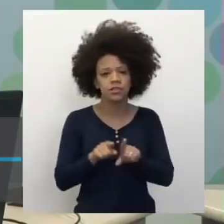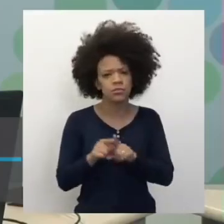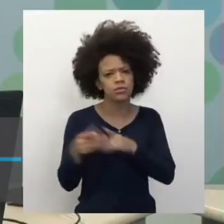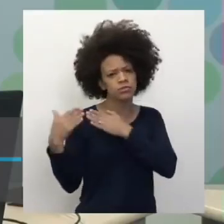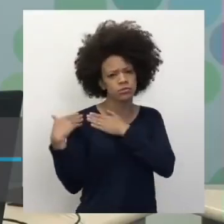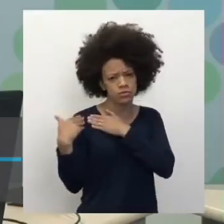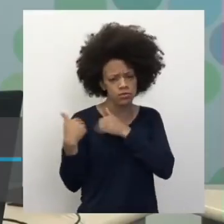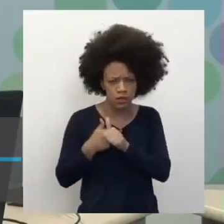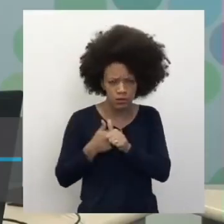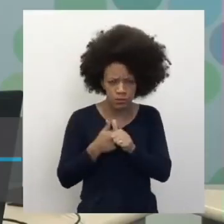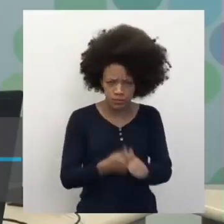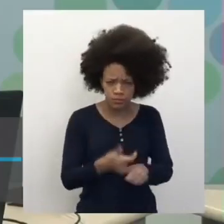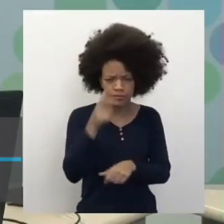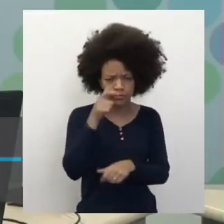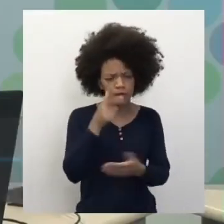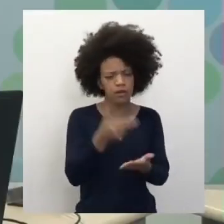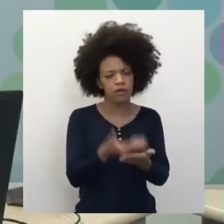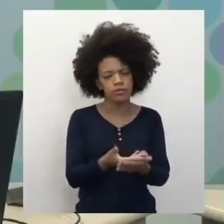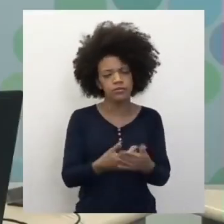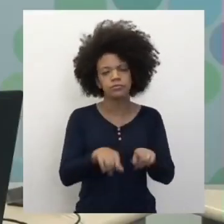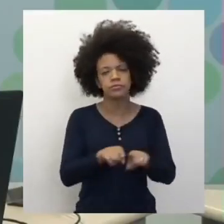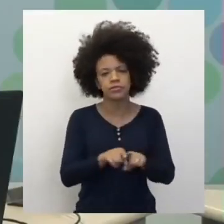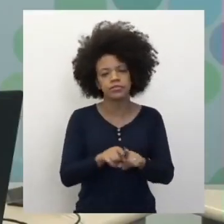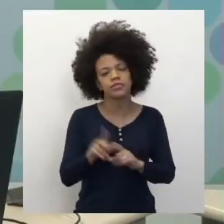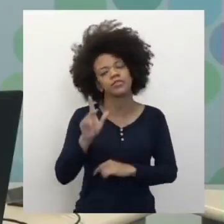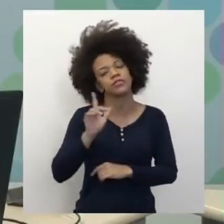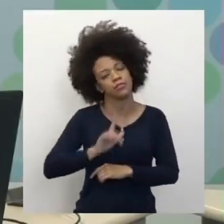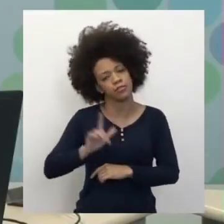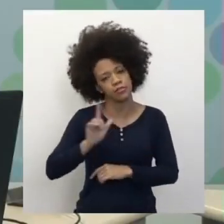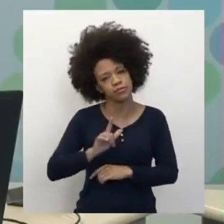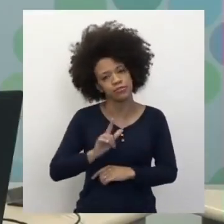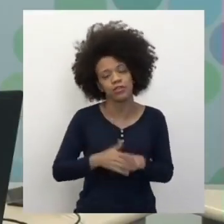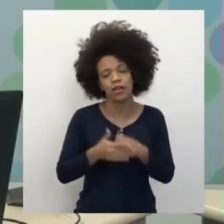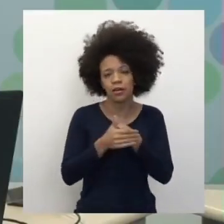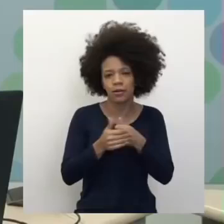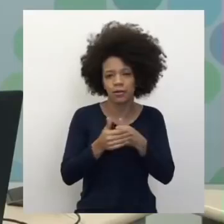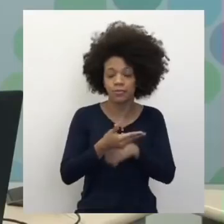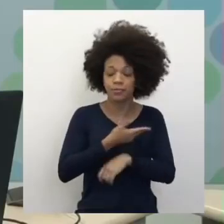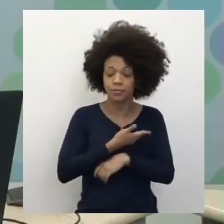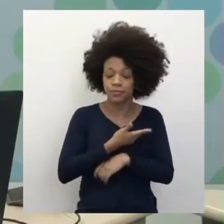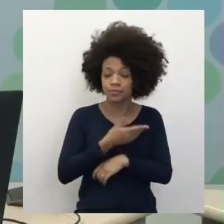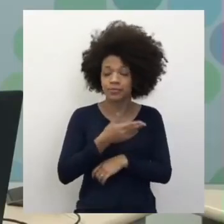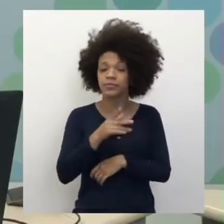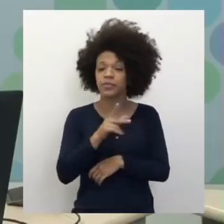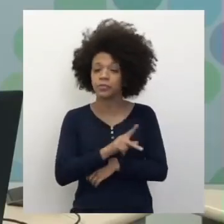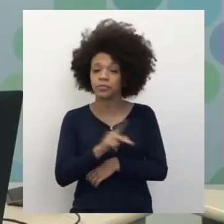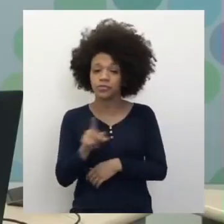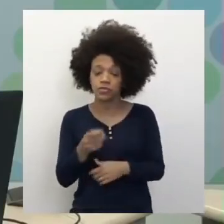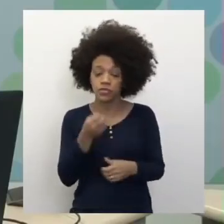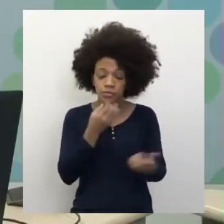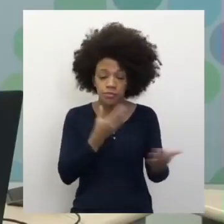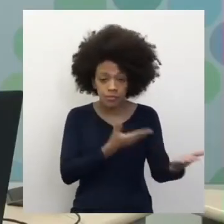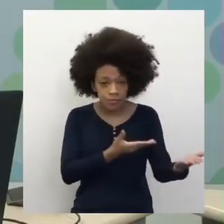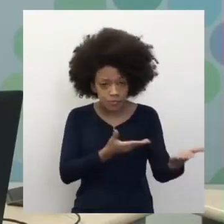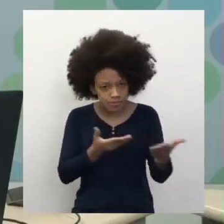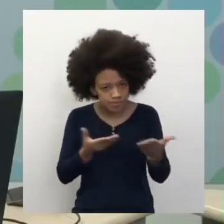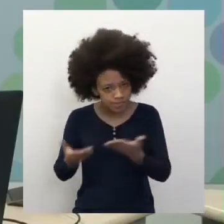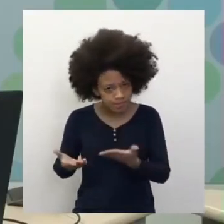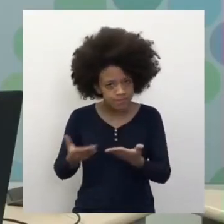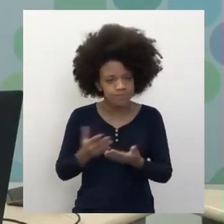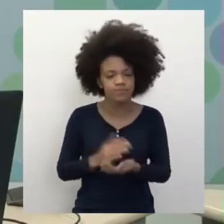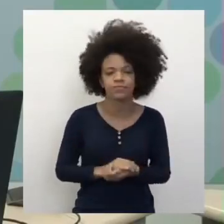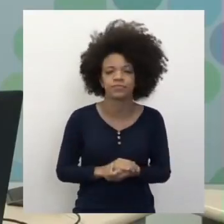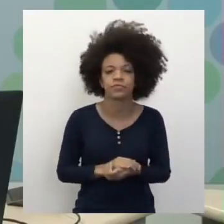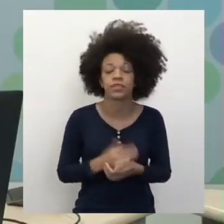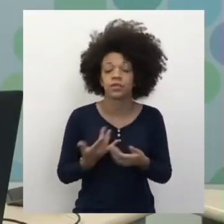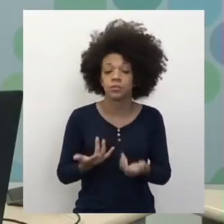possam estar assistindo a aula, acompanhando e, claro, nossos queridos colegas professores. Sejam todos muito bem-vindos.